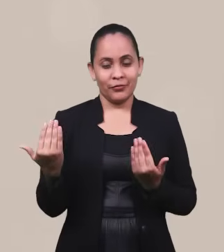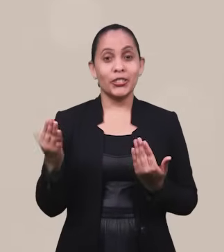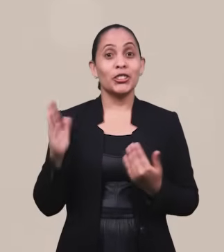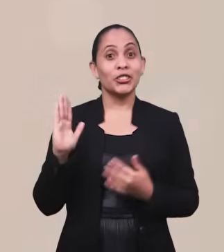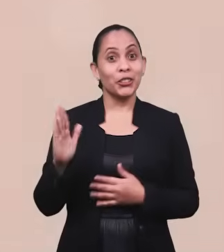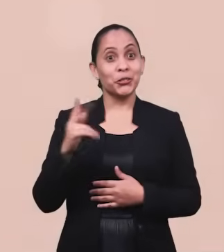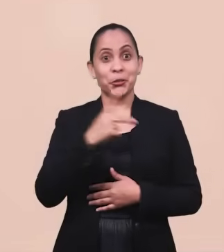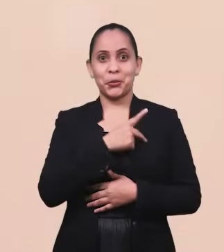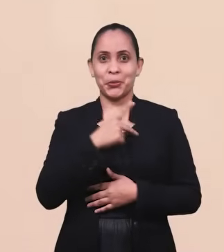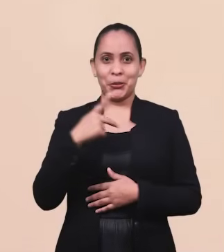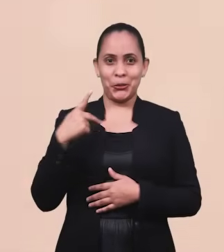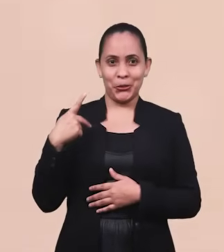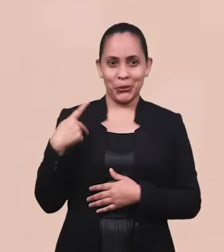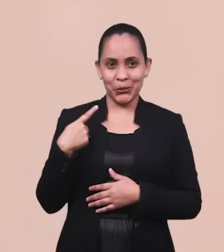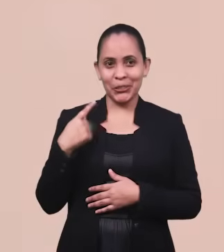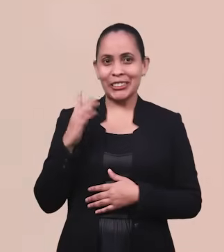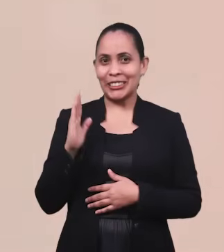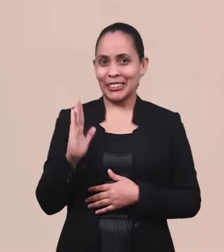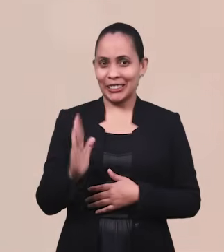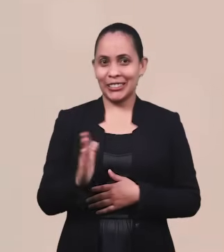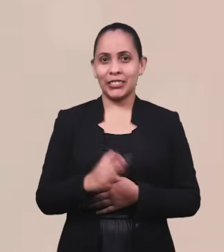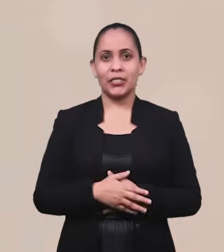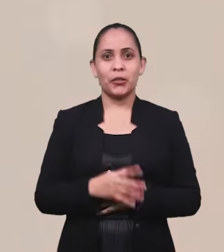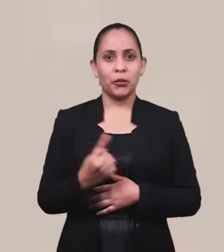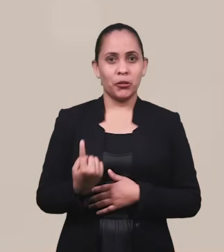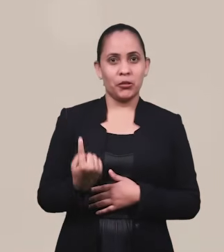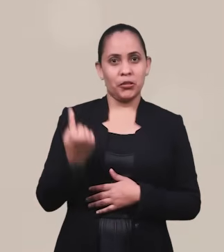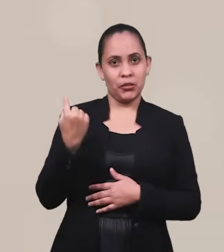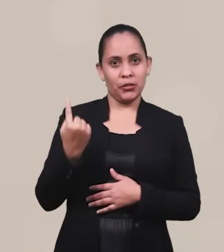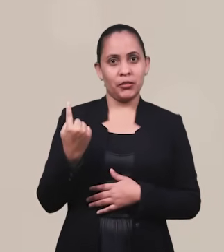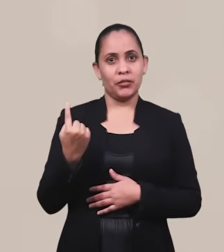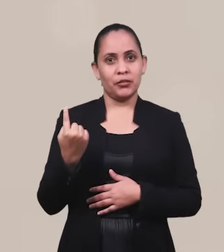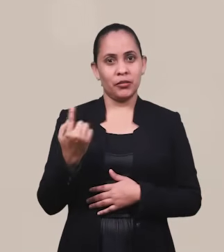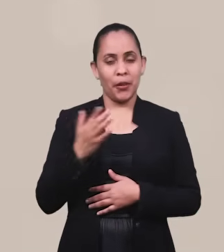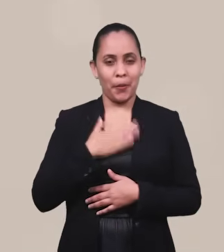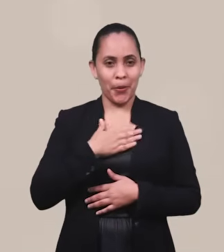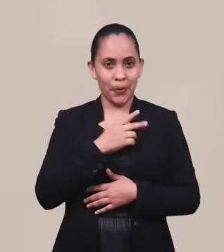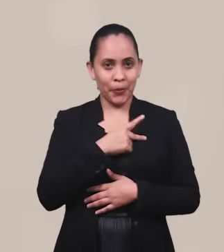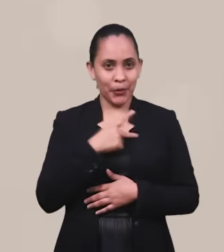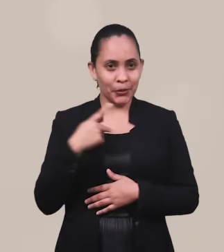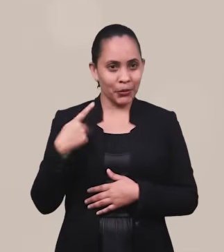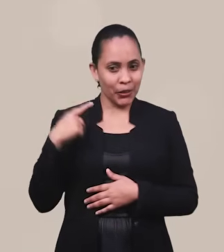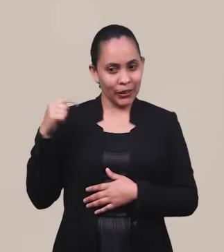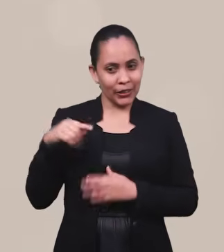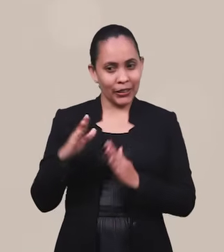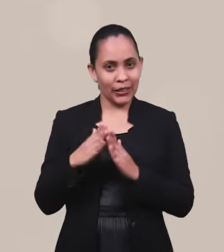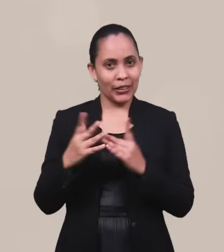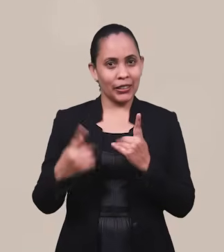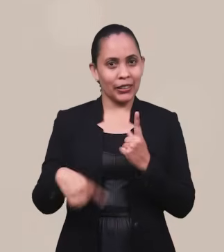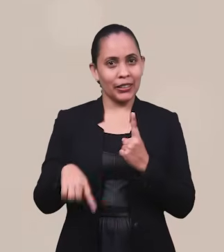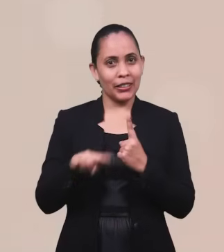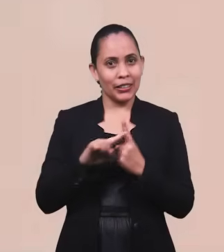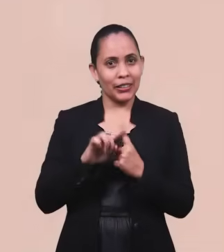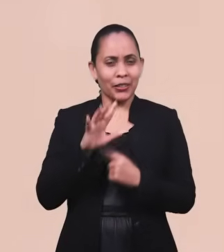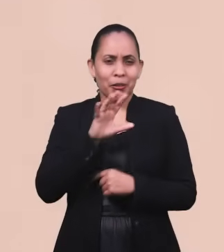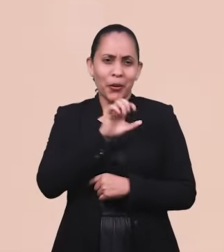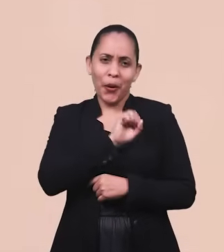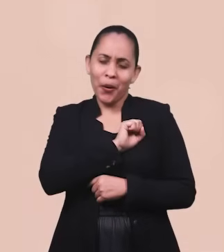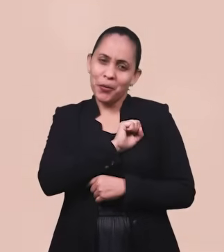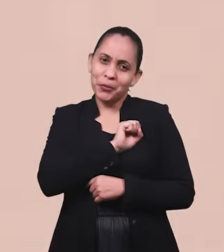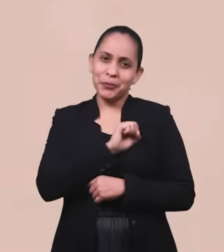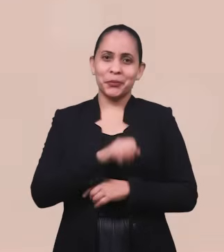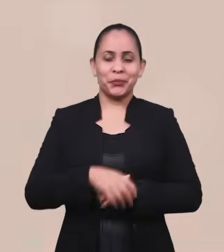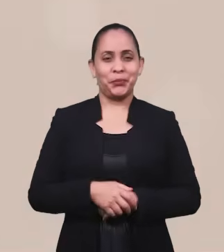todos pastores. Inclusive um é meu pastor aqui da minha igreja, eu amo muito